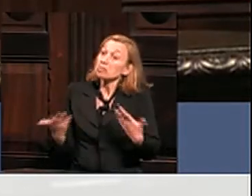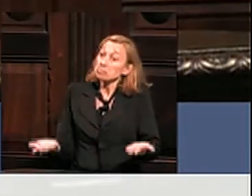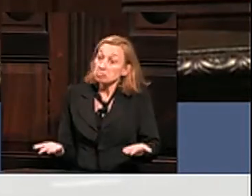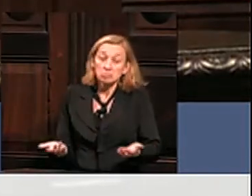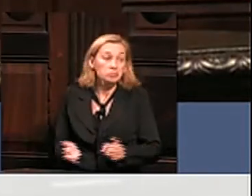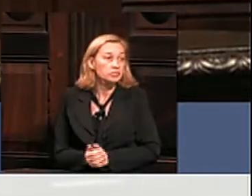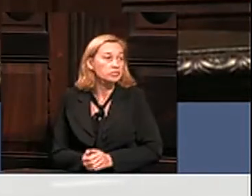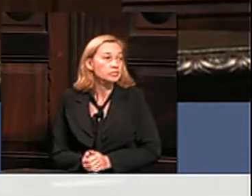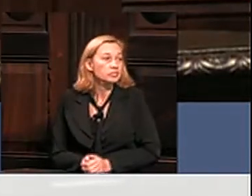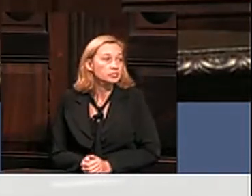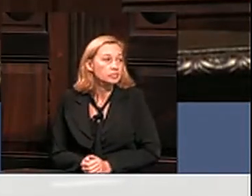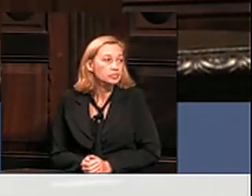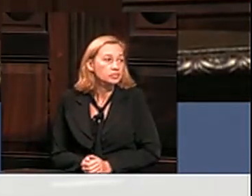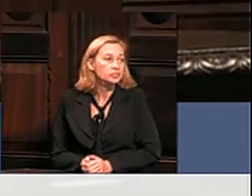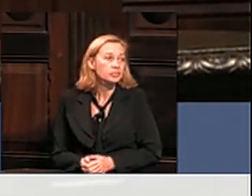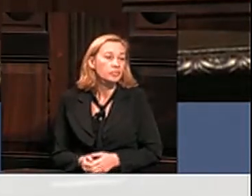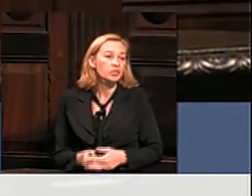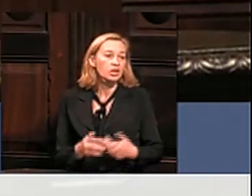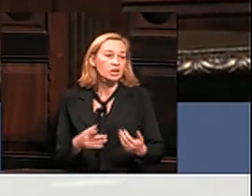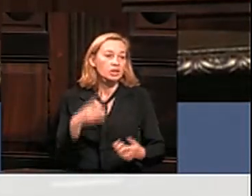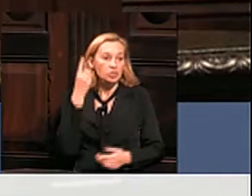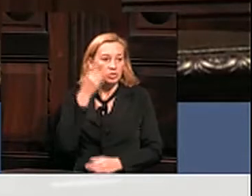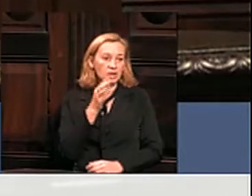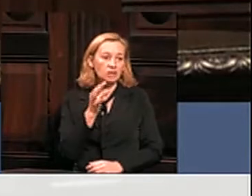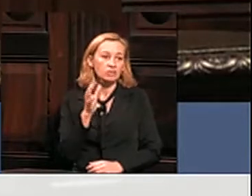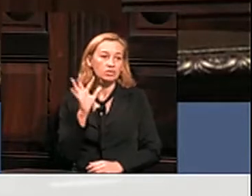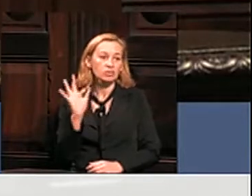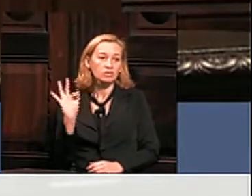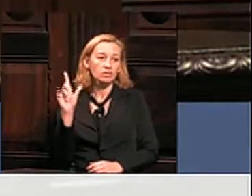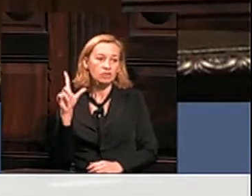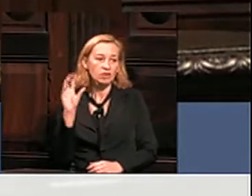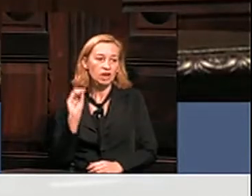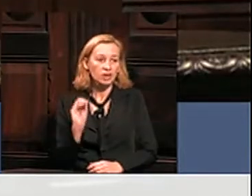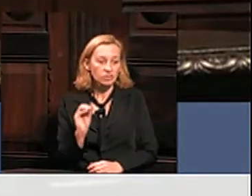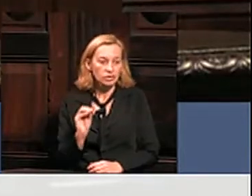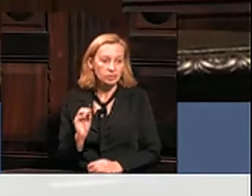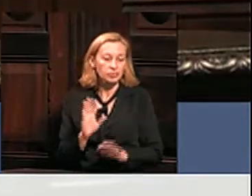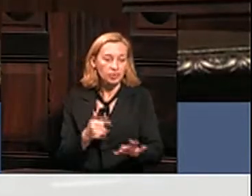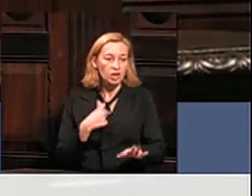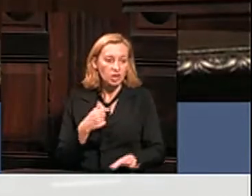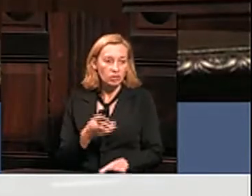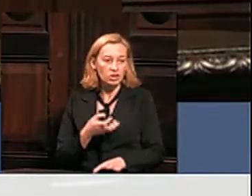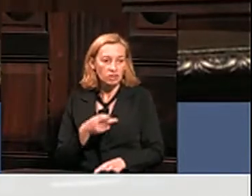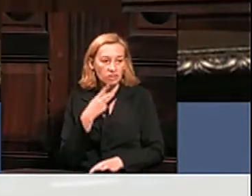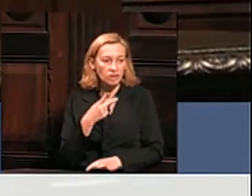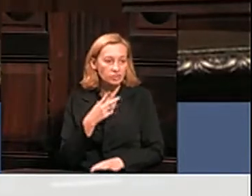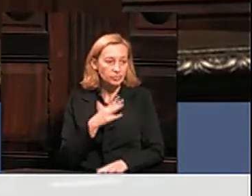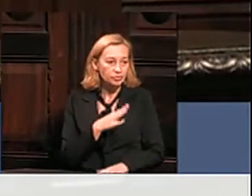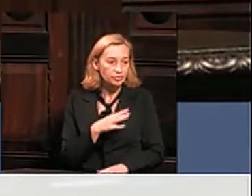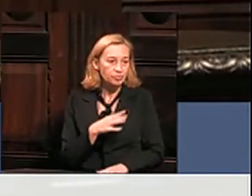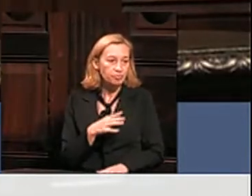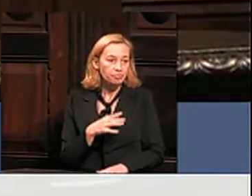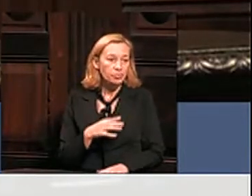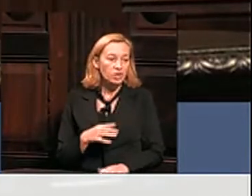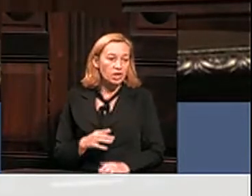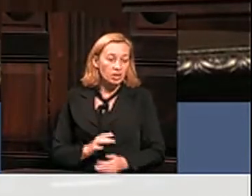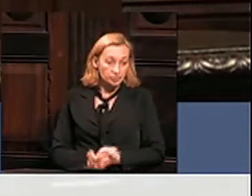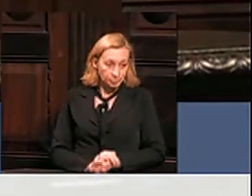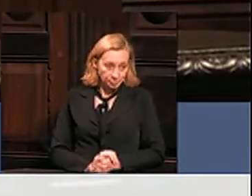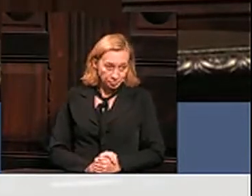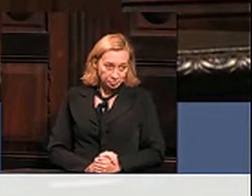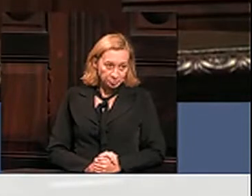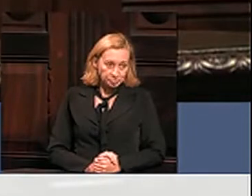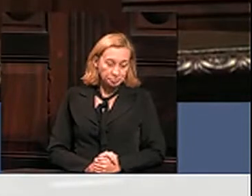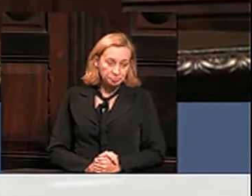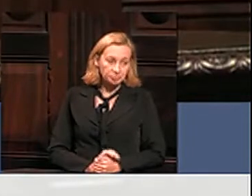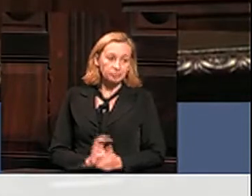destaque. Uma parte ao deputado Flávio Serafini. Então, Zaqueu, se Vossa Excelência me permite, essa ideia de parecer conclusivo me dá a impressão